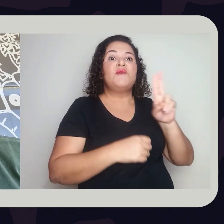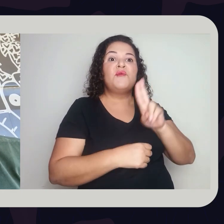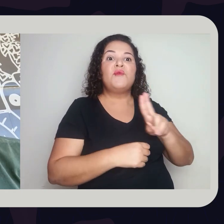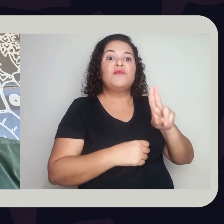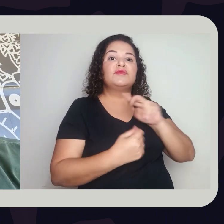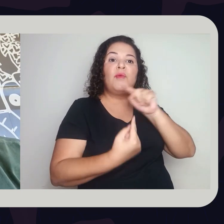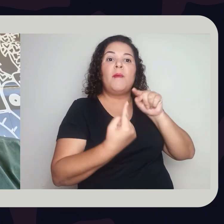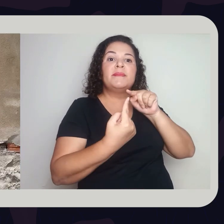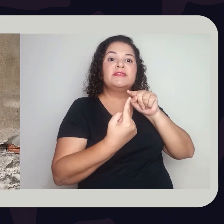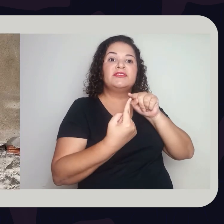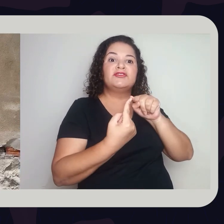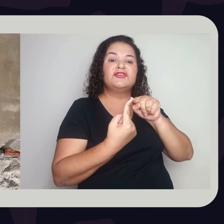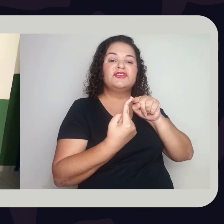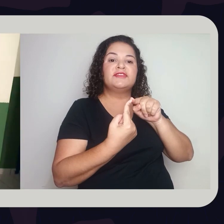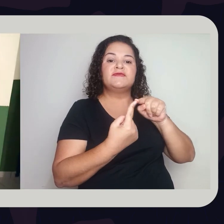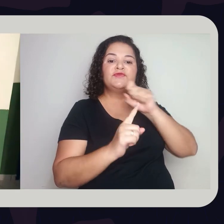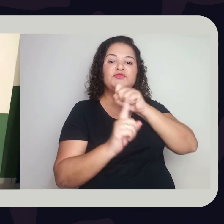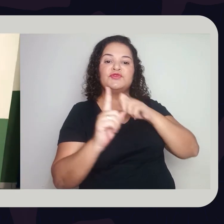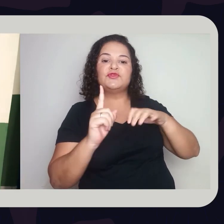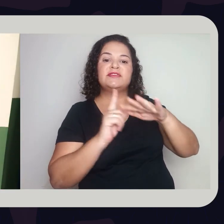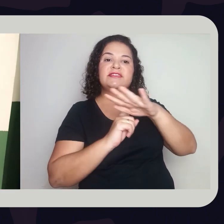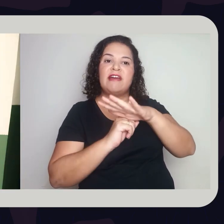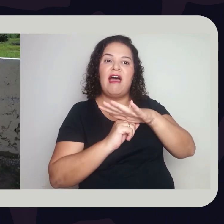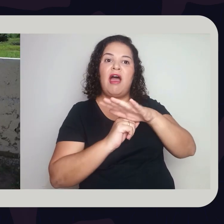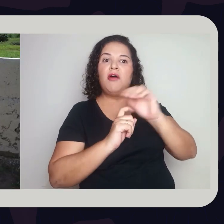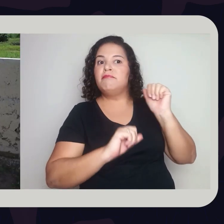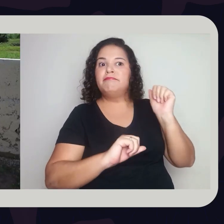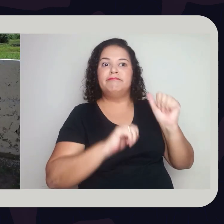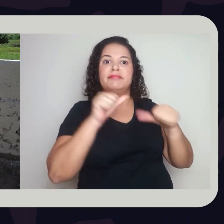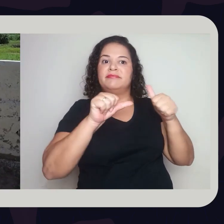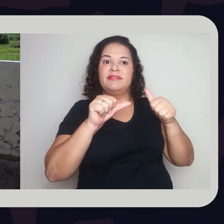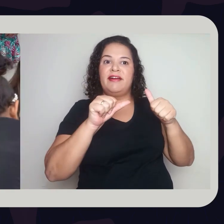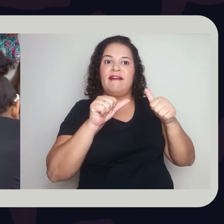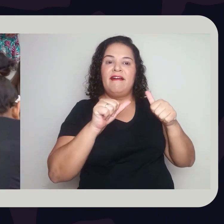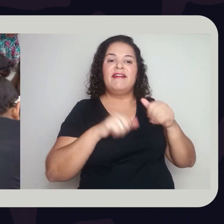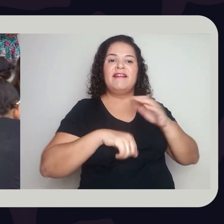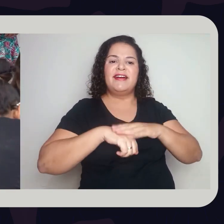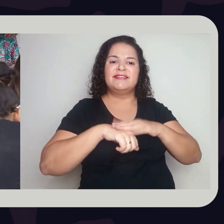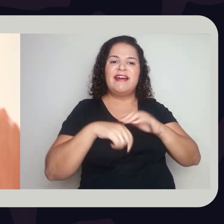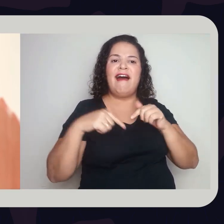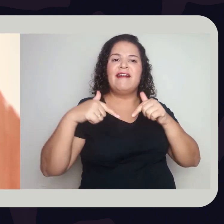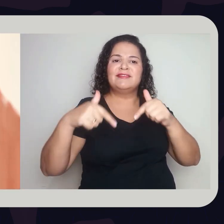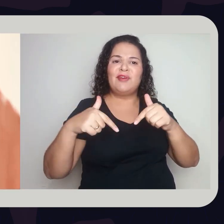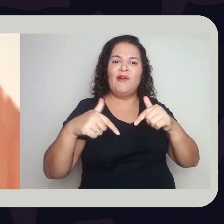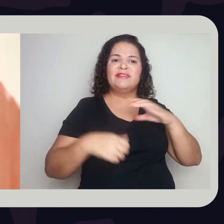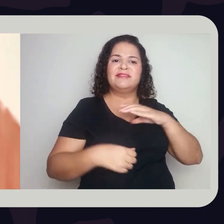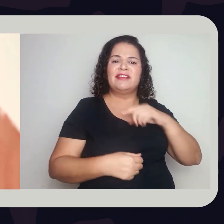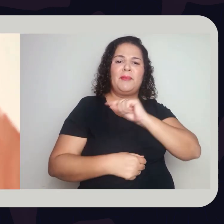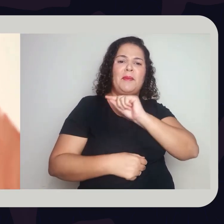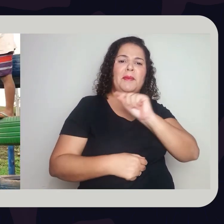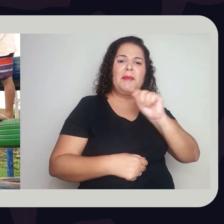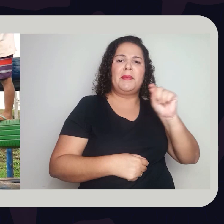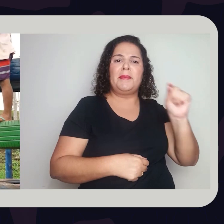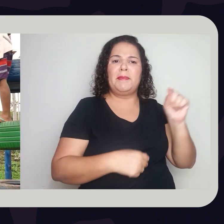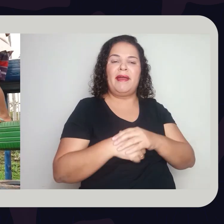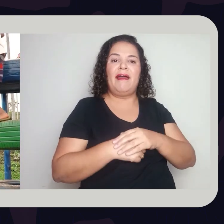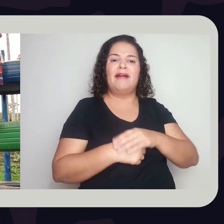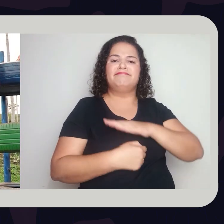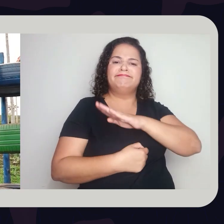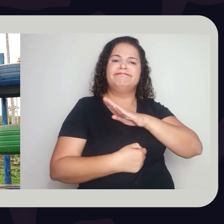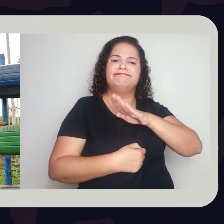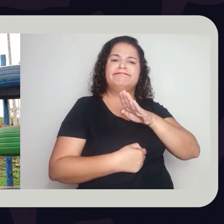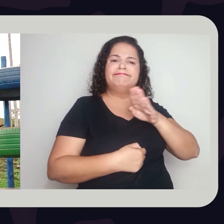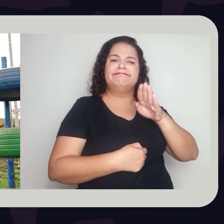ferramenta de transformação social. Nas ações que a gente propõe nas cidades que a gente passa, a gente